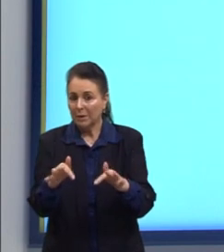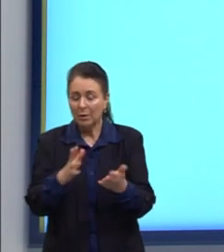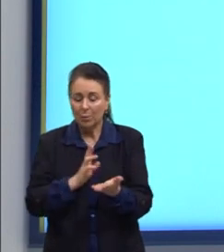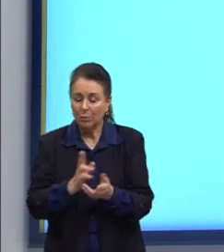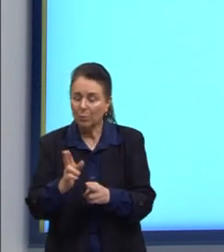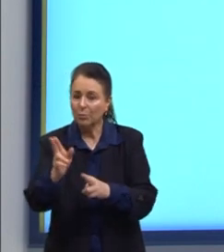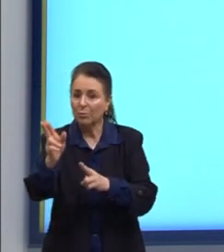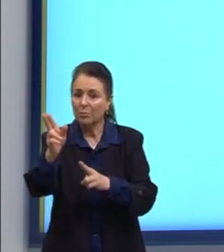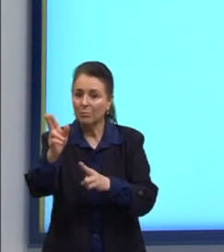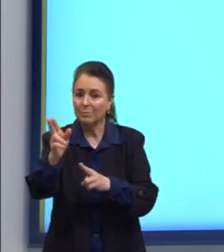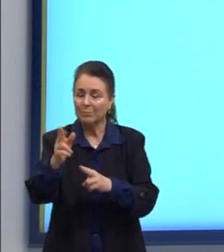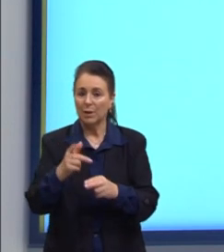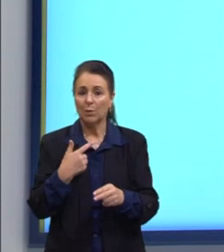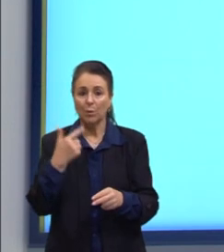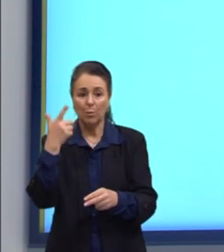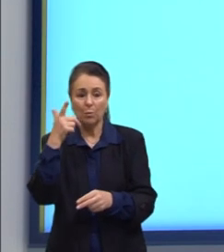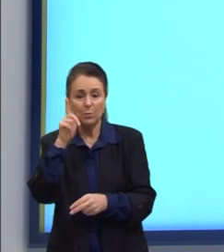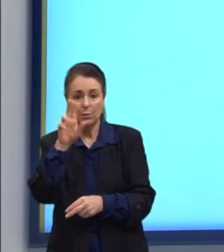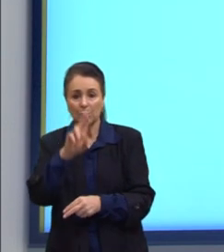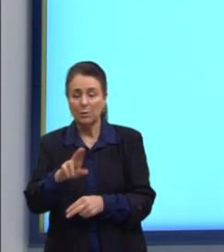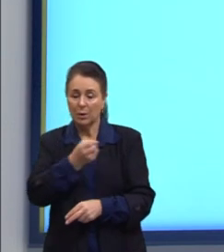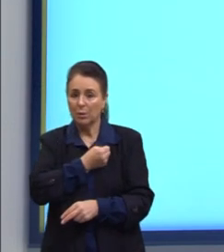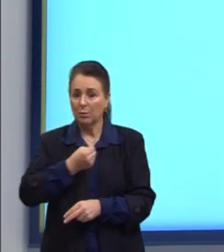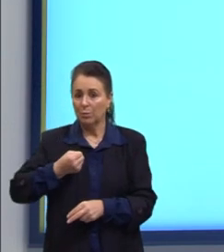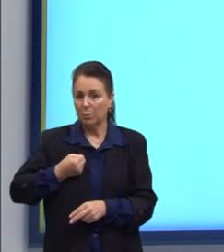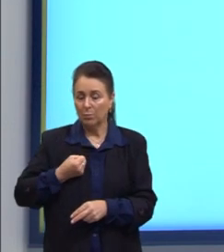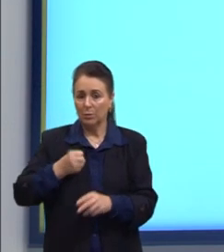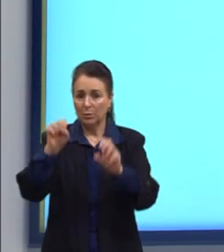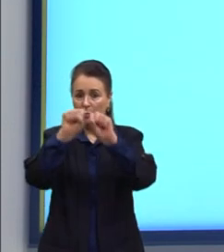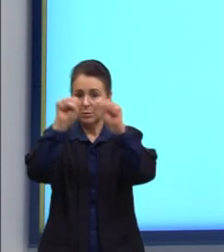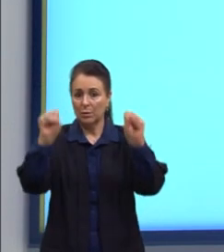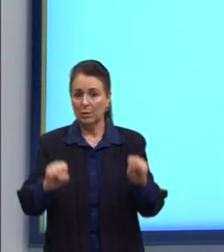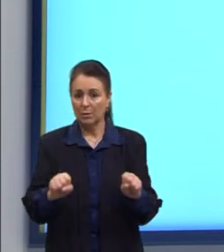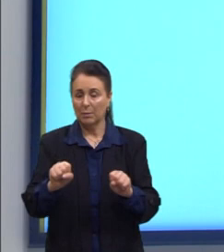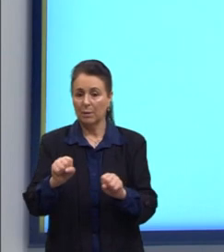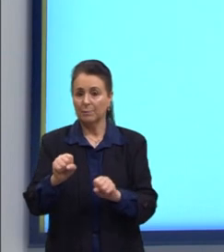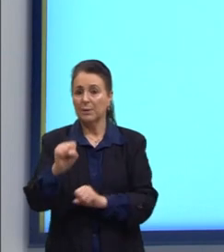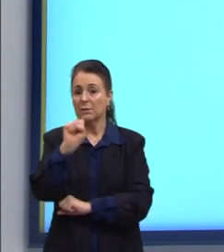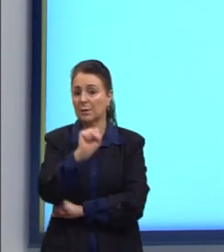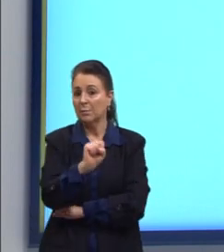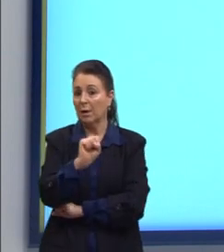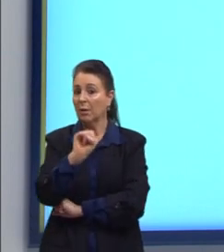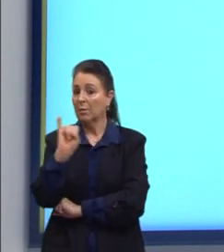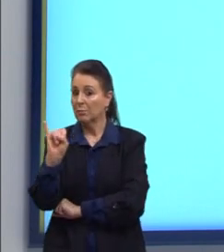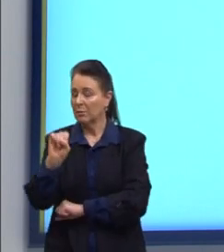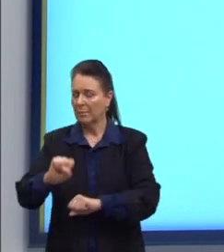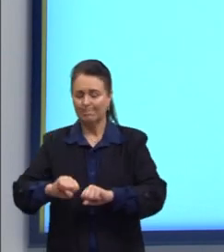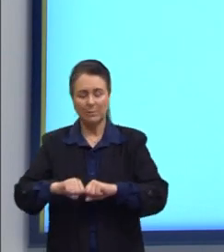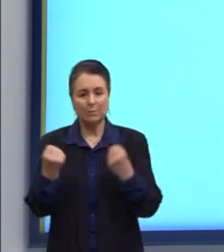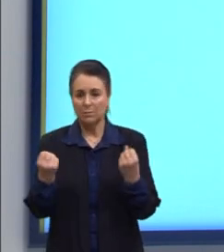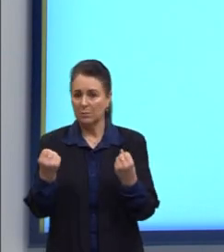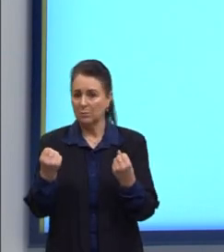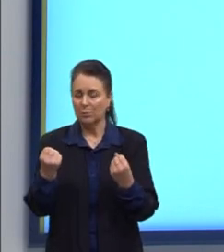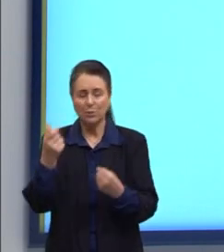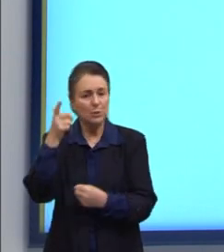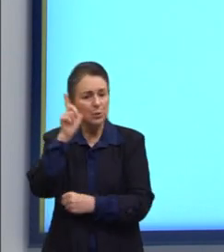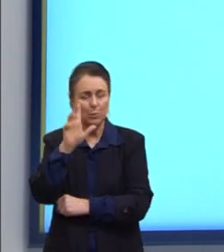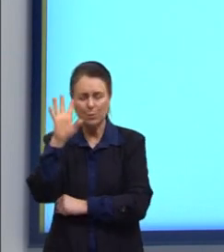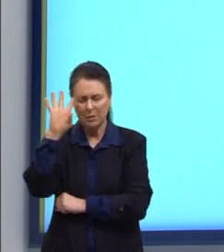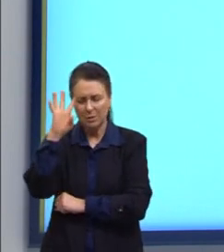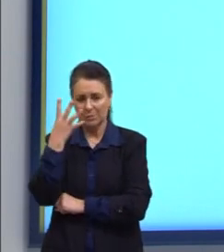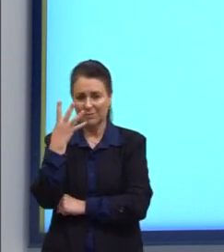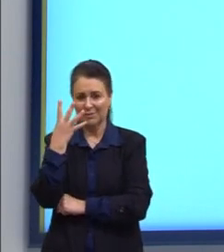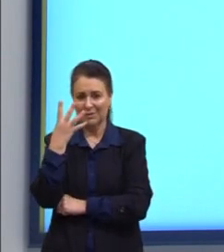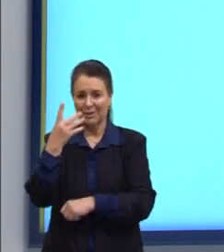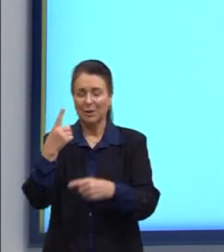todas elas e o último caso que seria o sistema impossível aquele que eu não consigo resolver isso ocorre